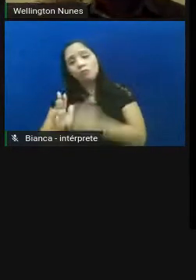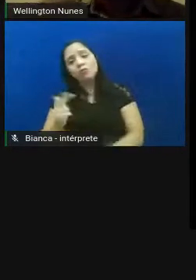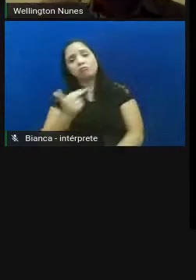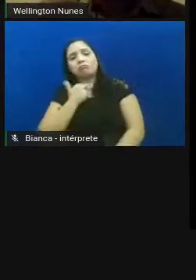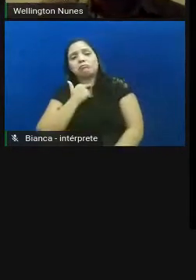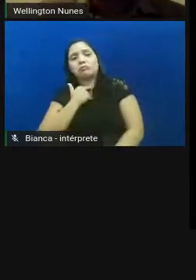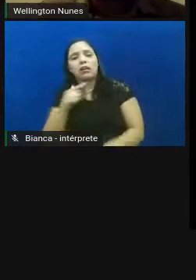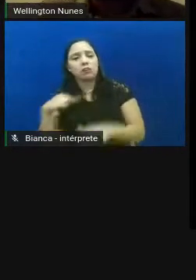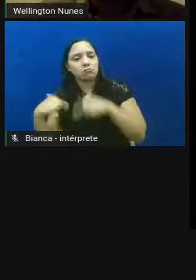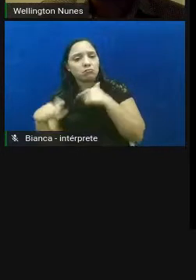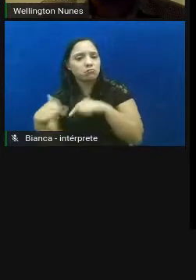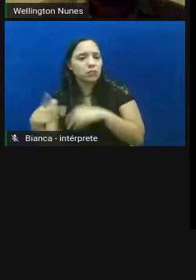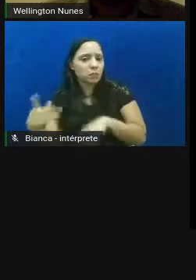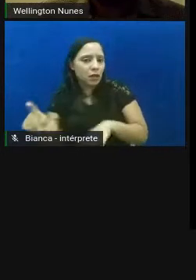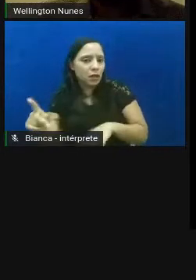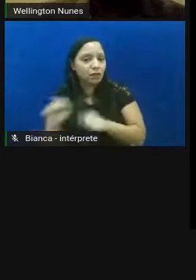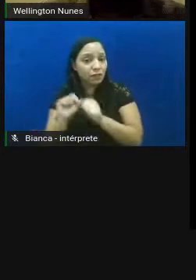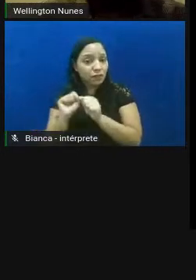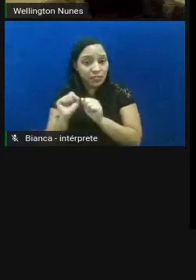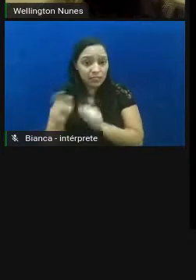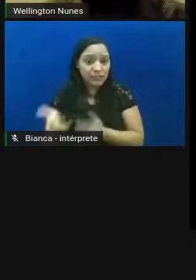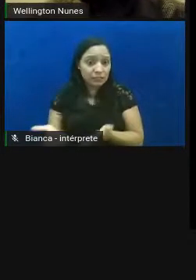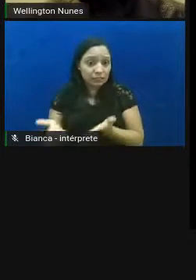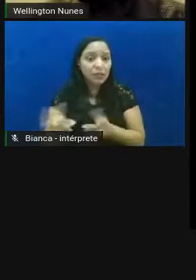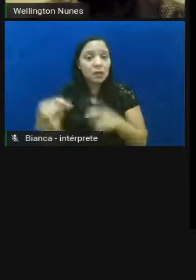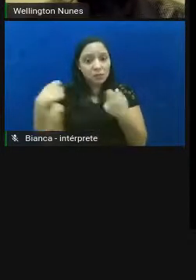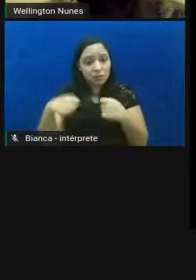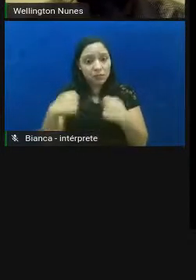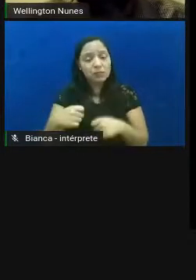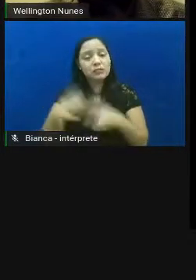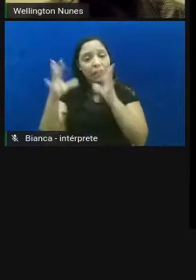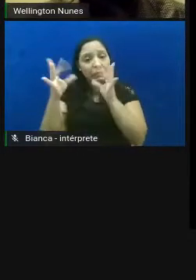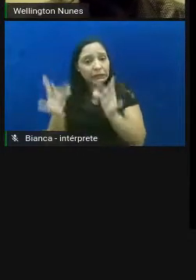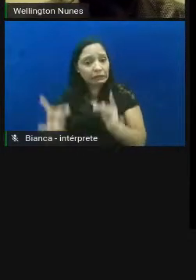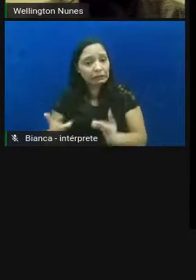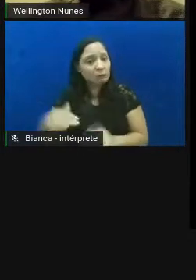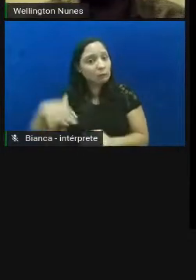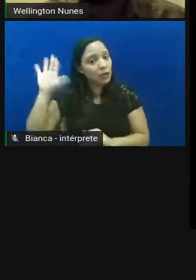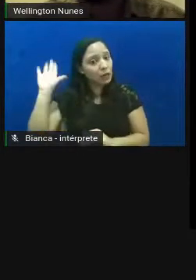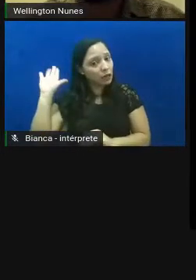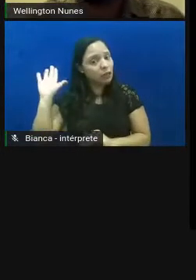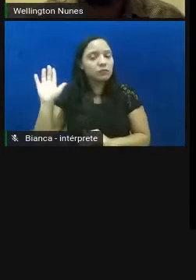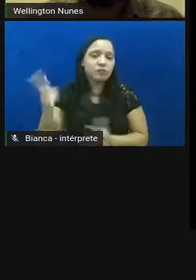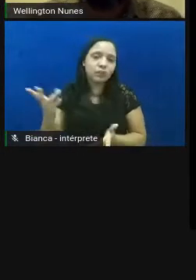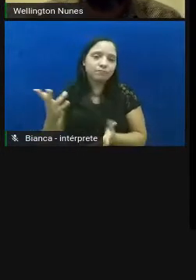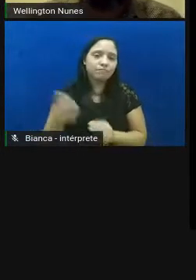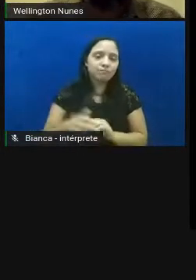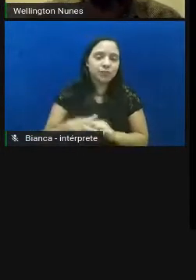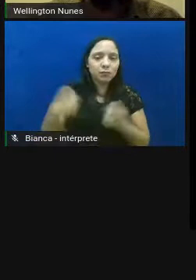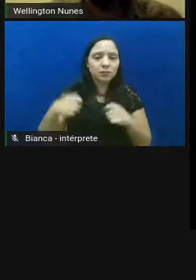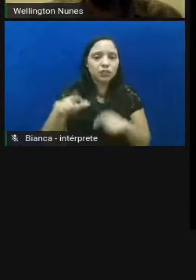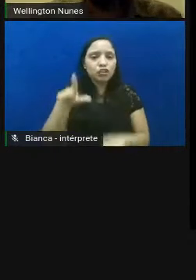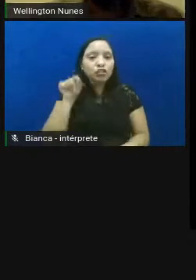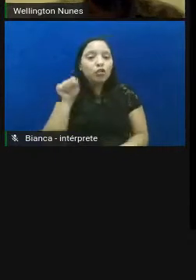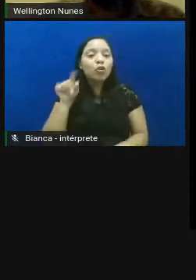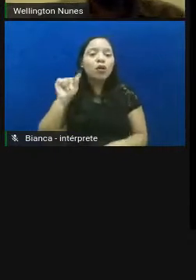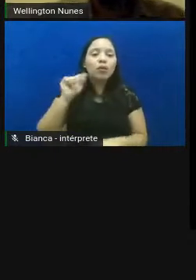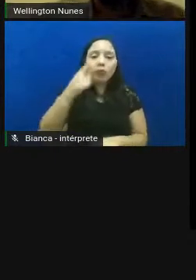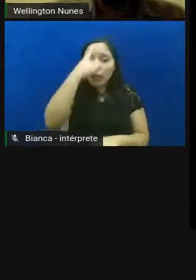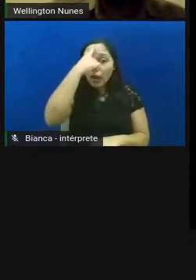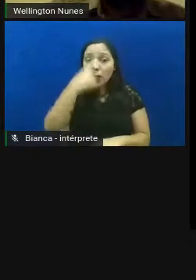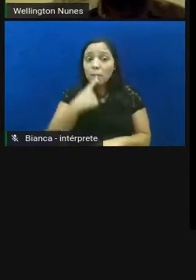um trabalho que exige um melhor detalhamento. Então, a escolha da imagem de satélite